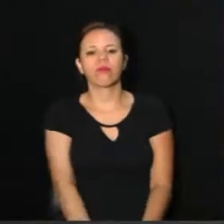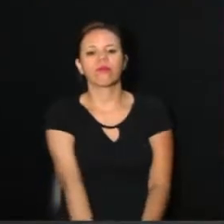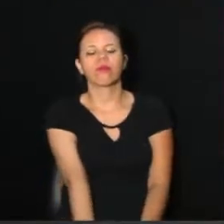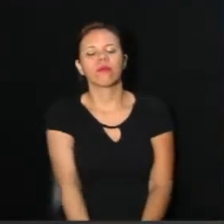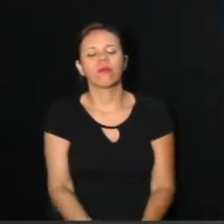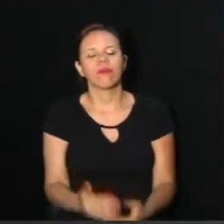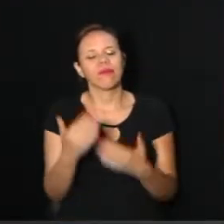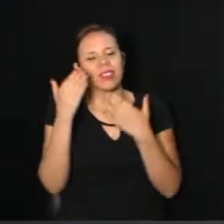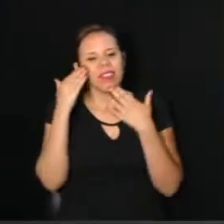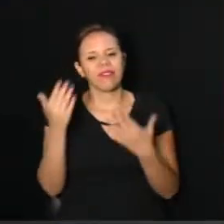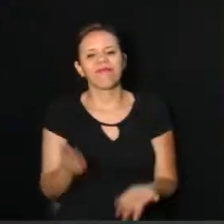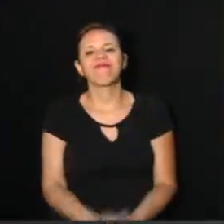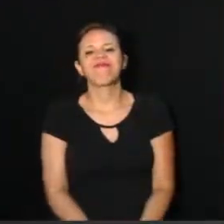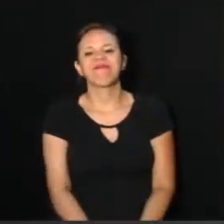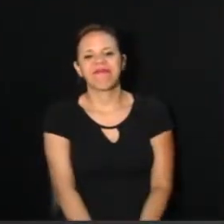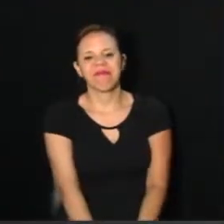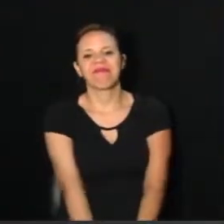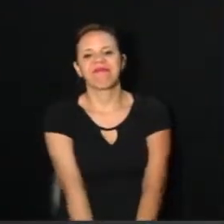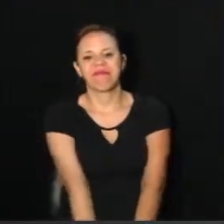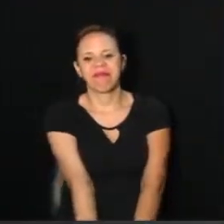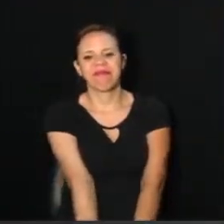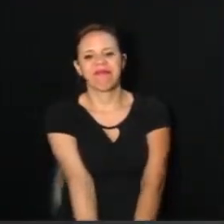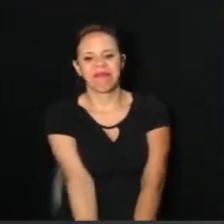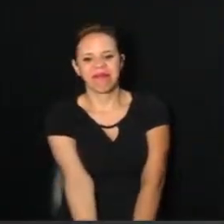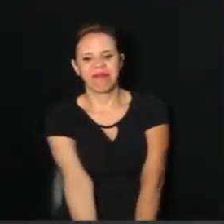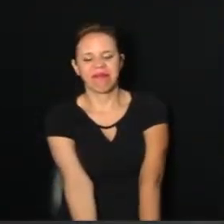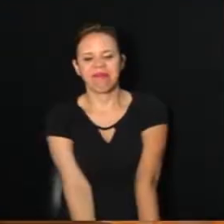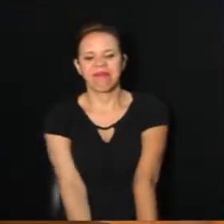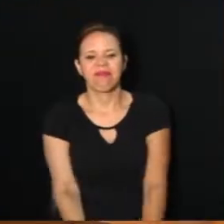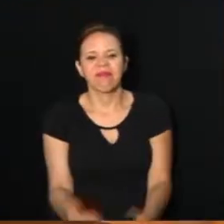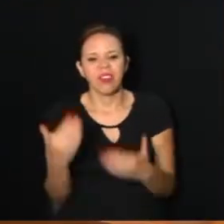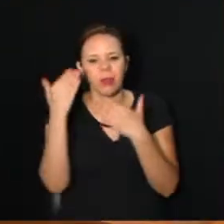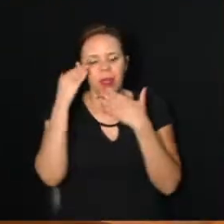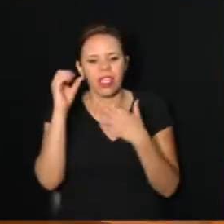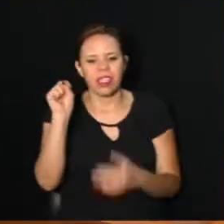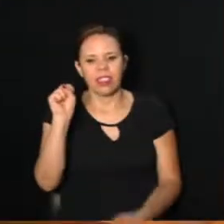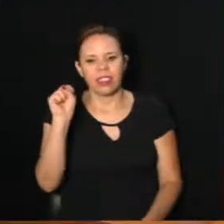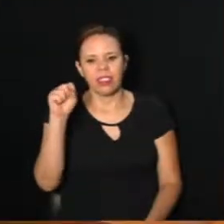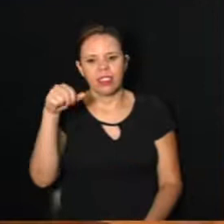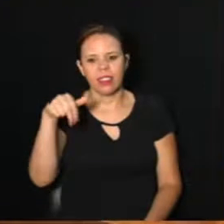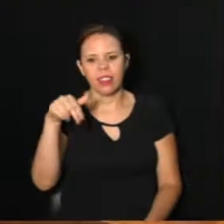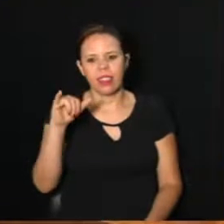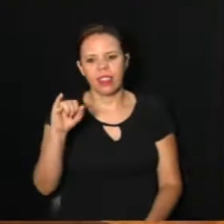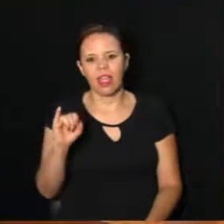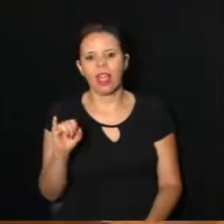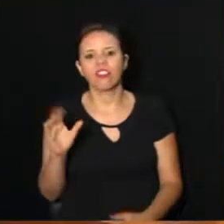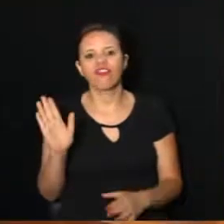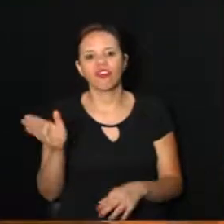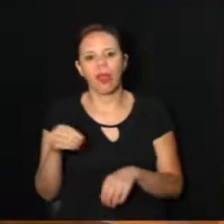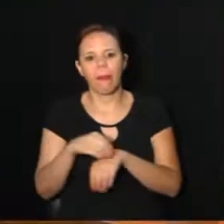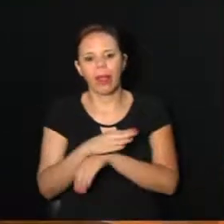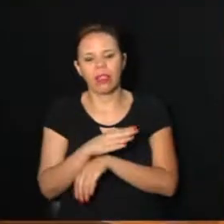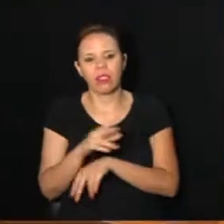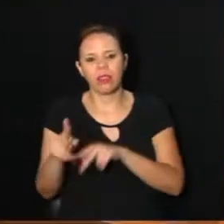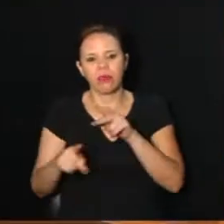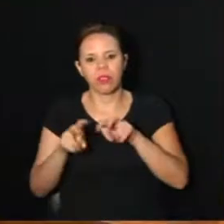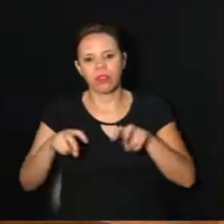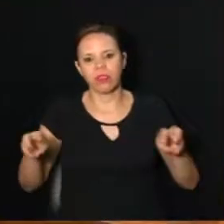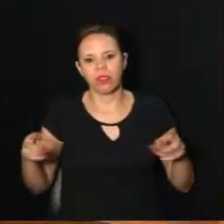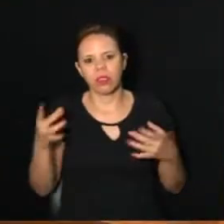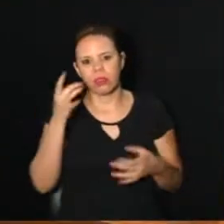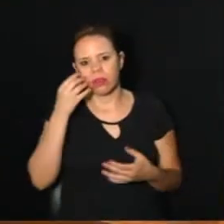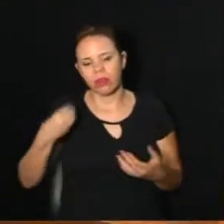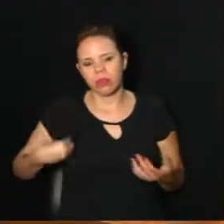Obrigada. Eu agradeço a Sanay. Eu já passo, então, às pessoas aqui